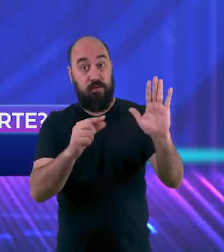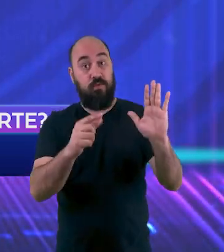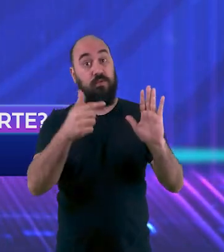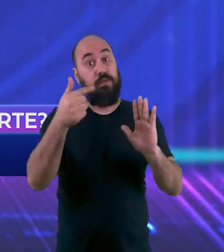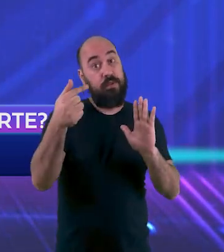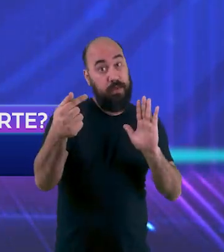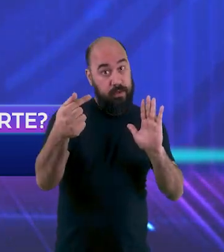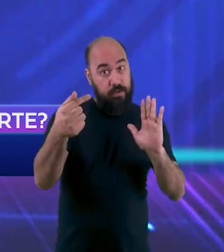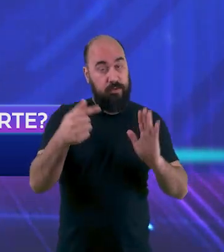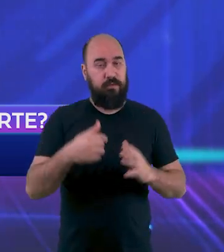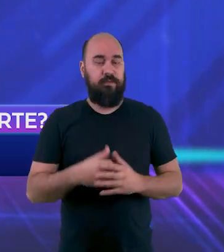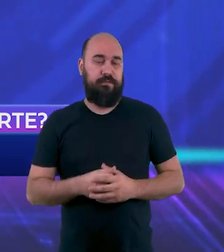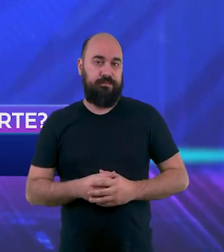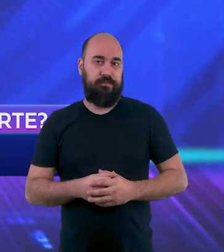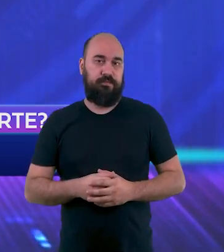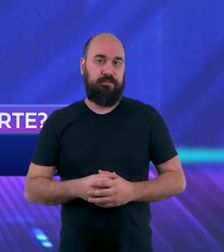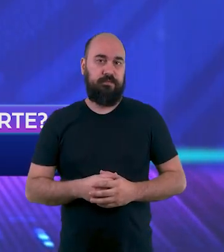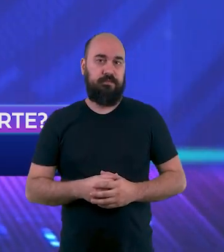versículo 7.